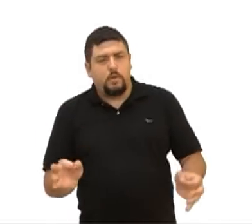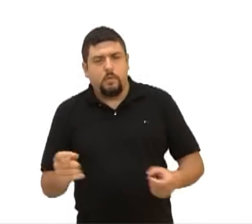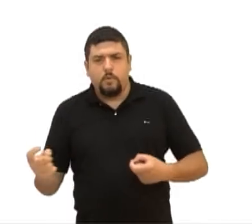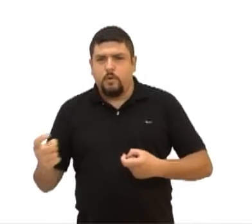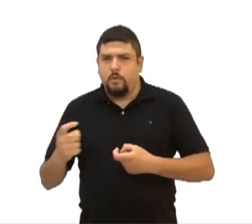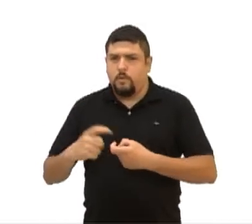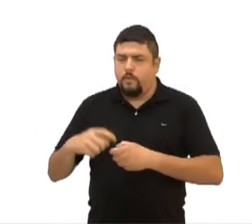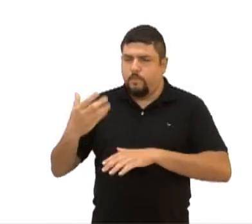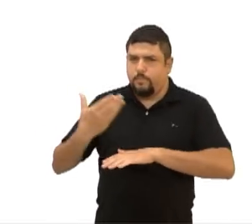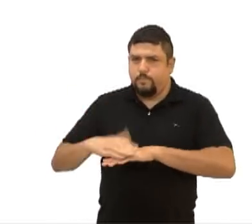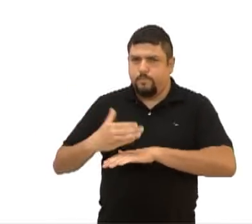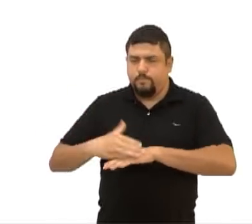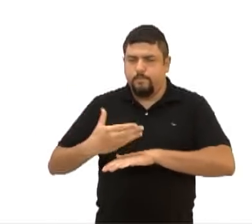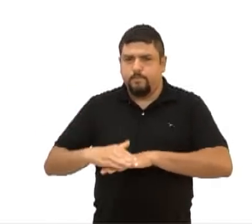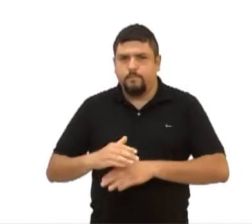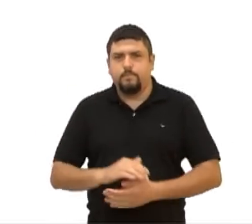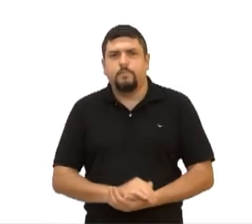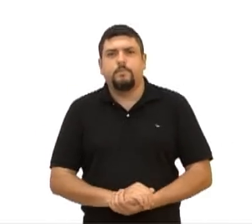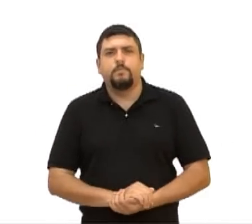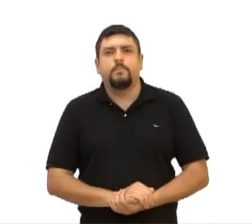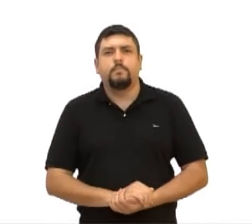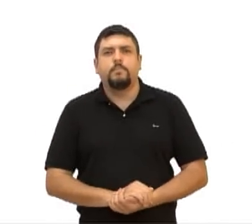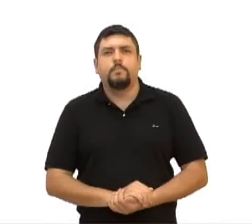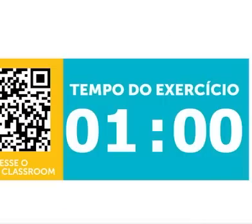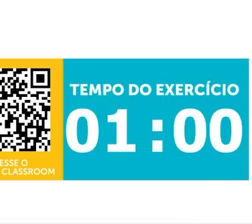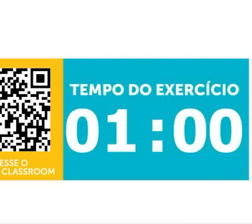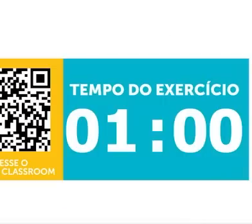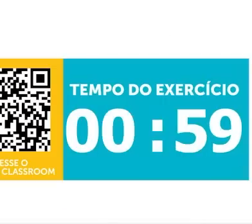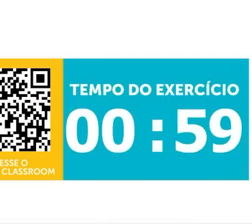a essa retomada de probabilidade.